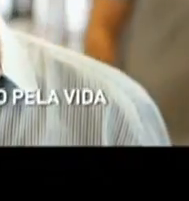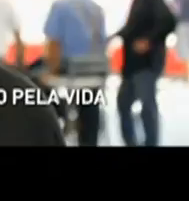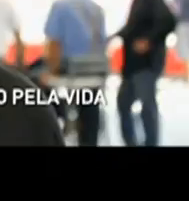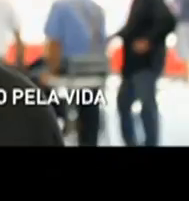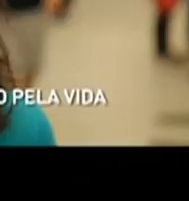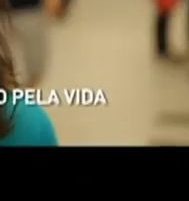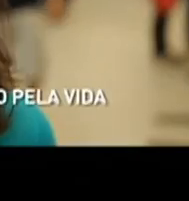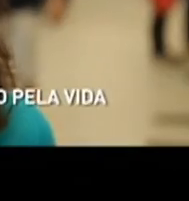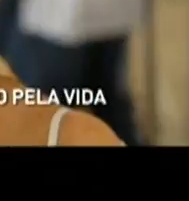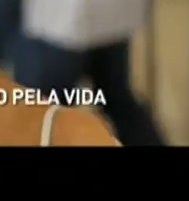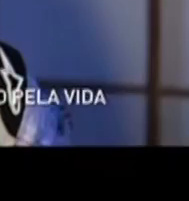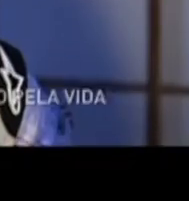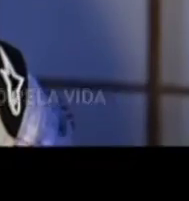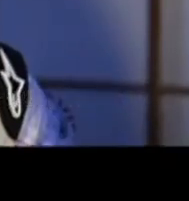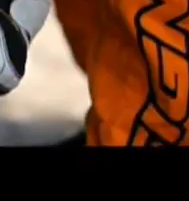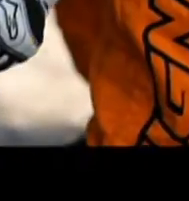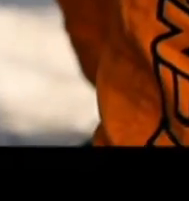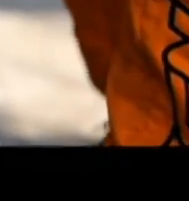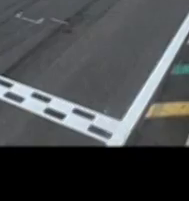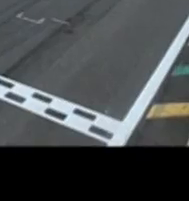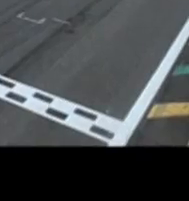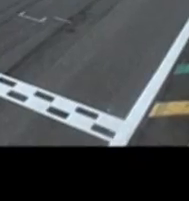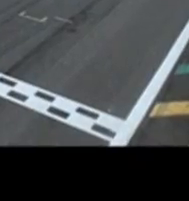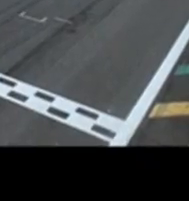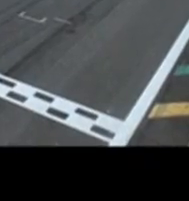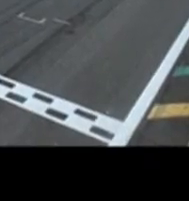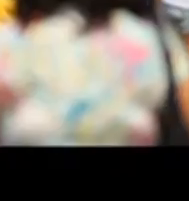Consciência no trânsito. Impacto pela vida.